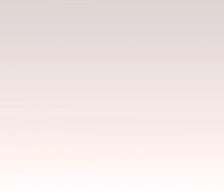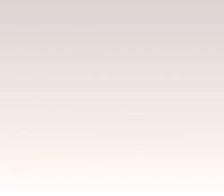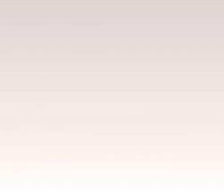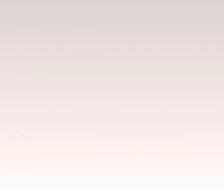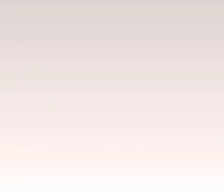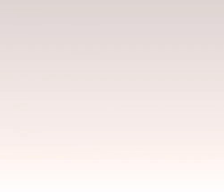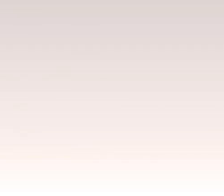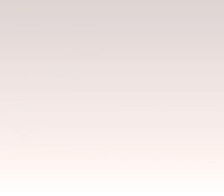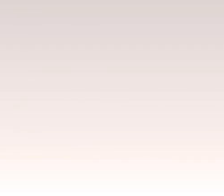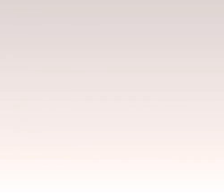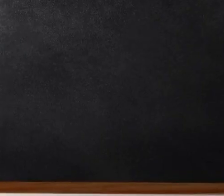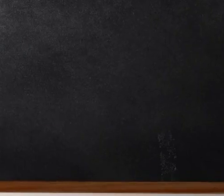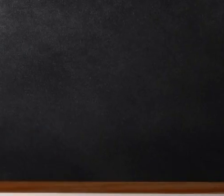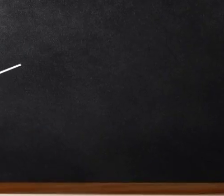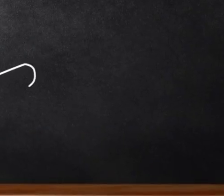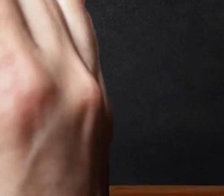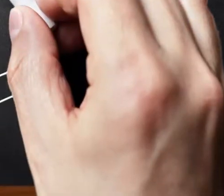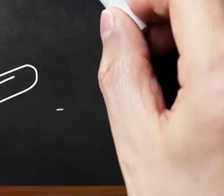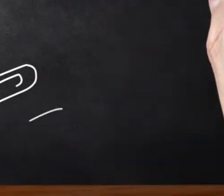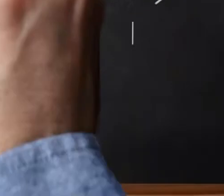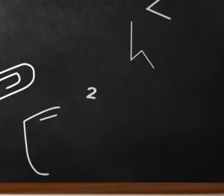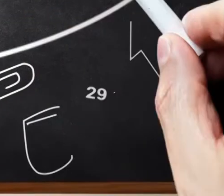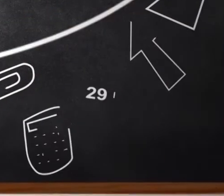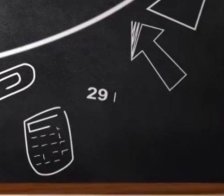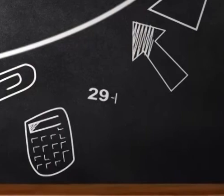E aí E aí